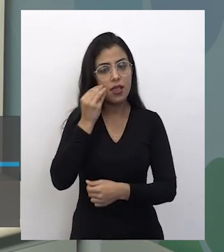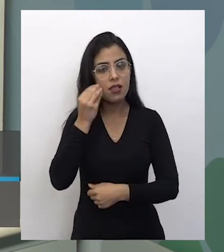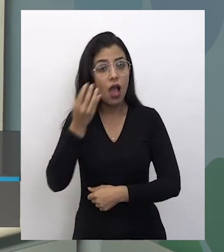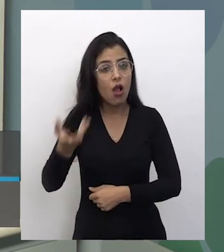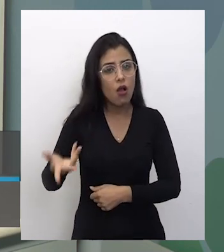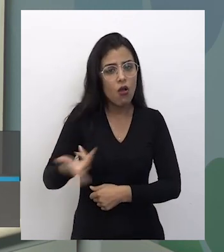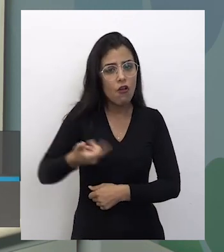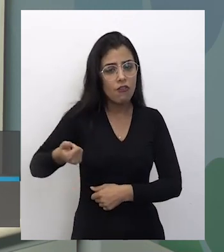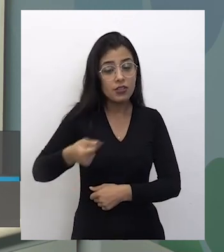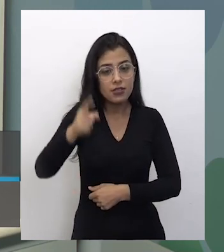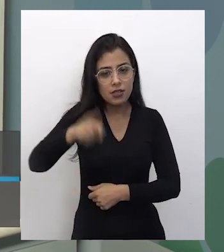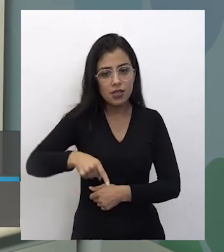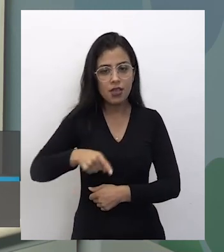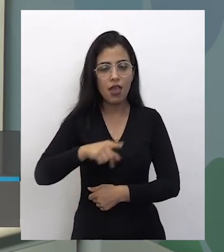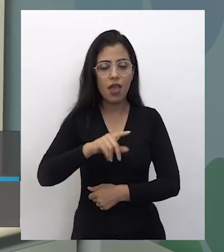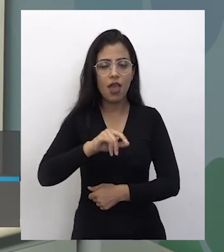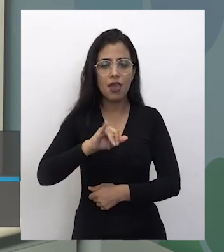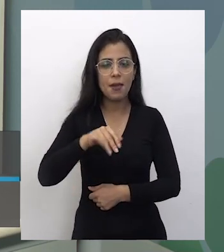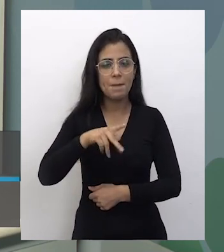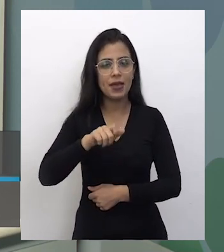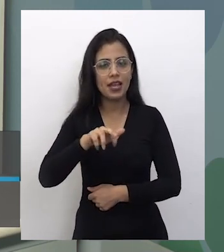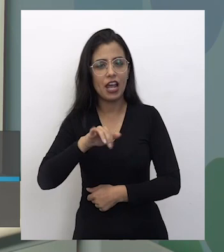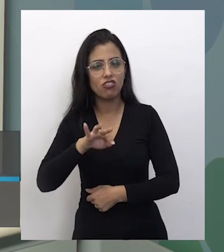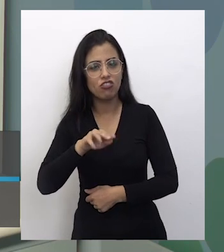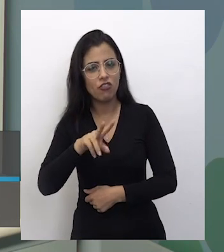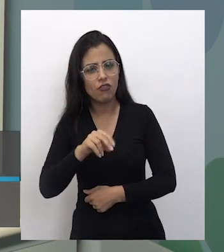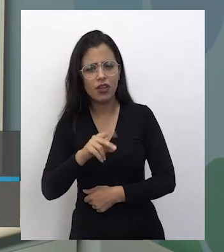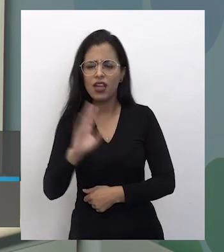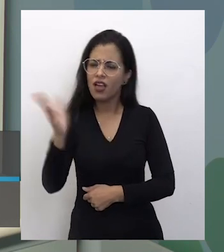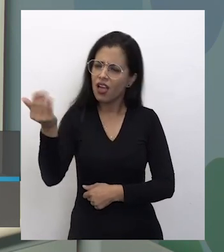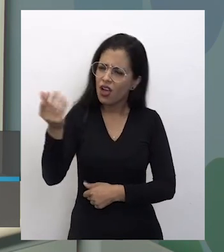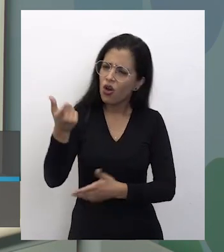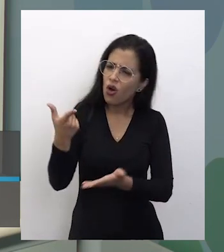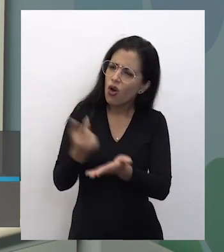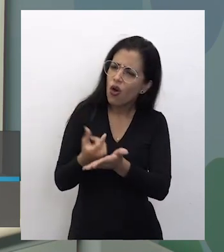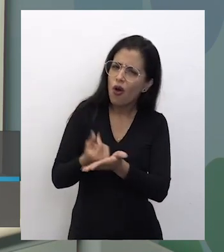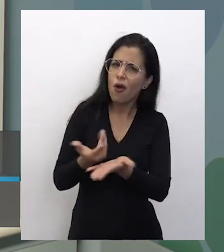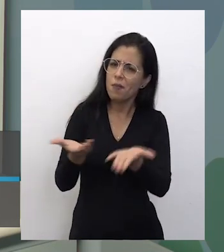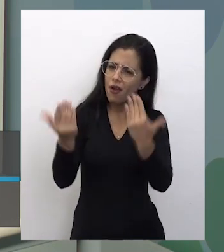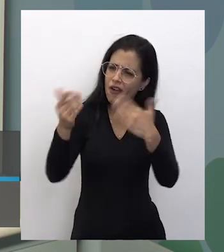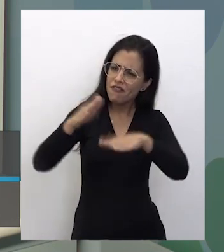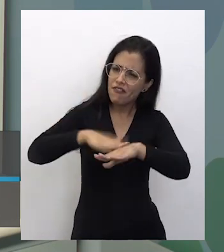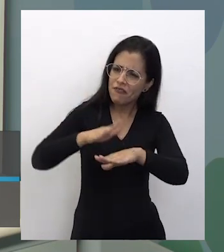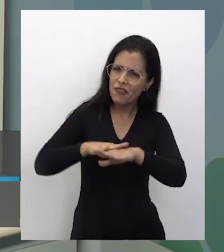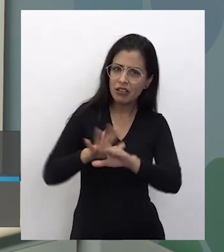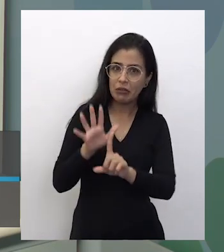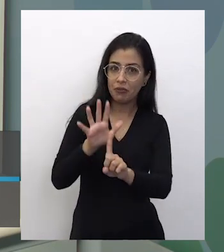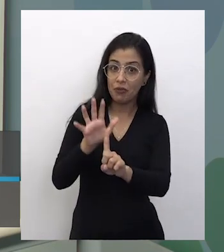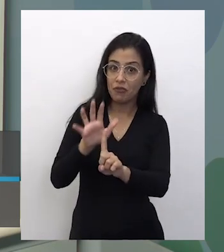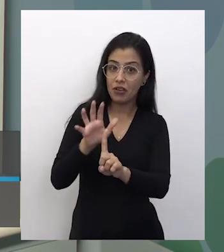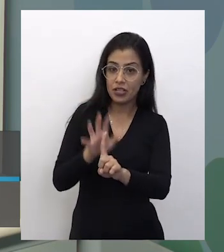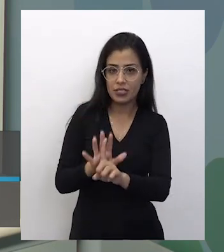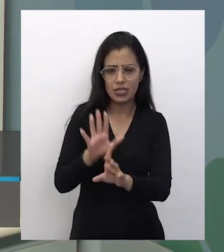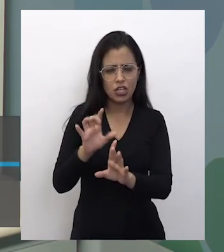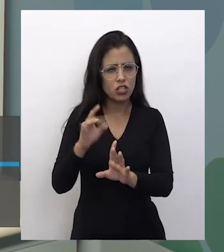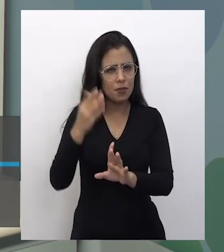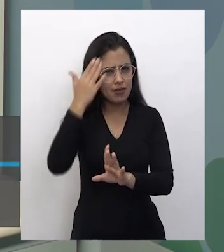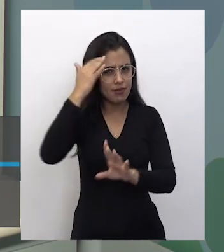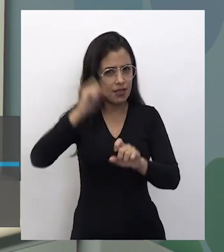o modo imperativo. Compre, faça, aproveite. Então, são essa parte aí conativa, tá bom? Só para deixar claro,